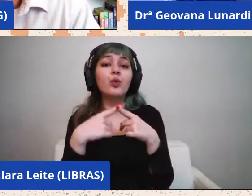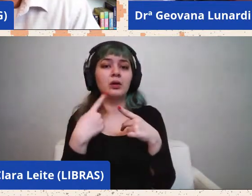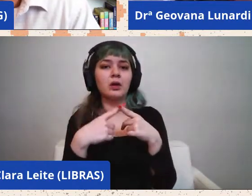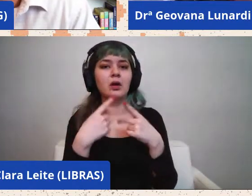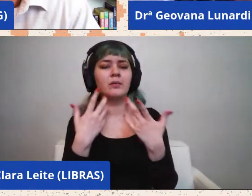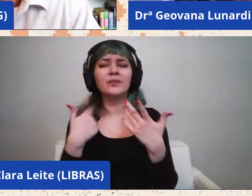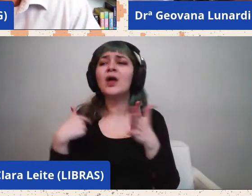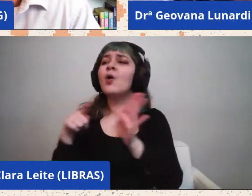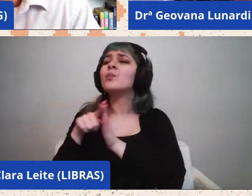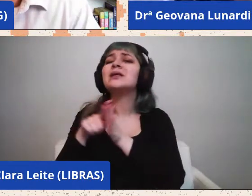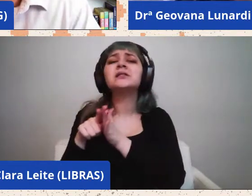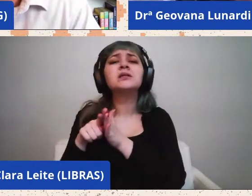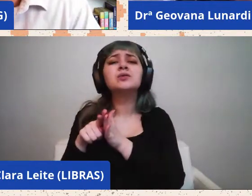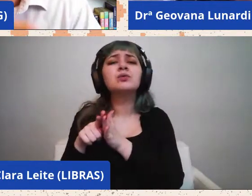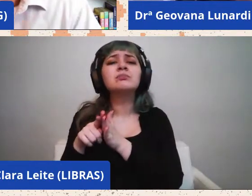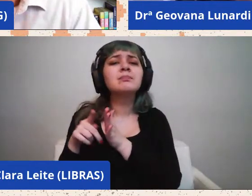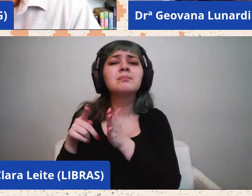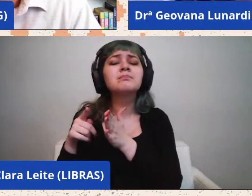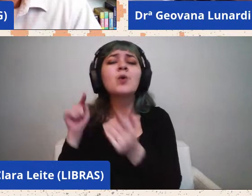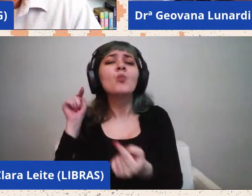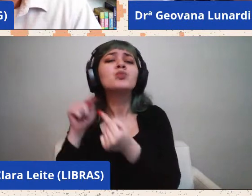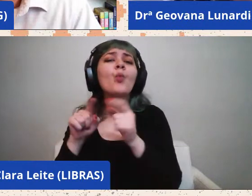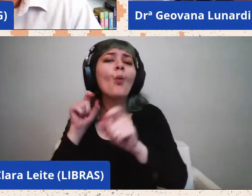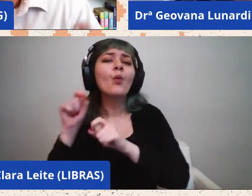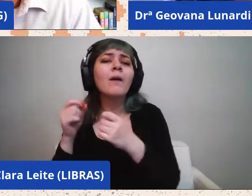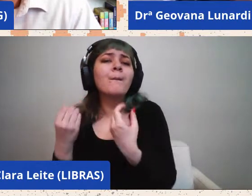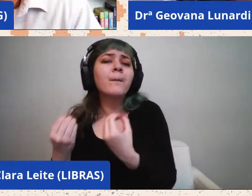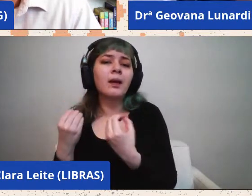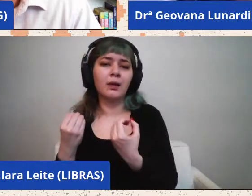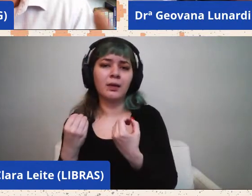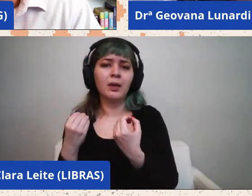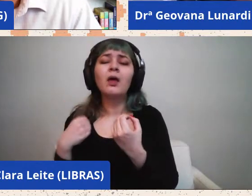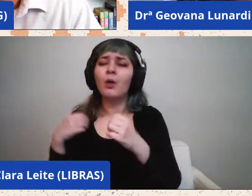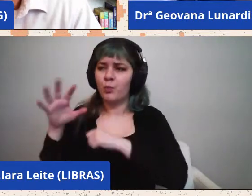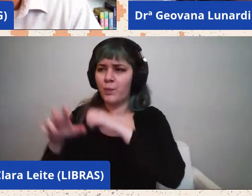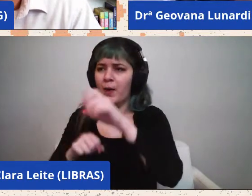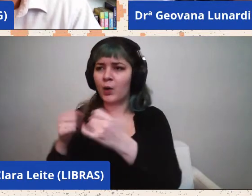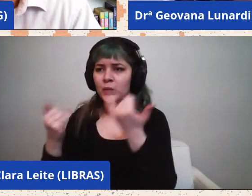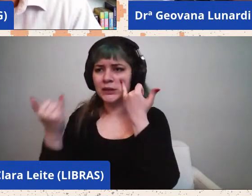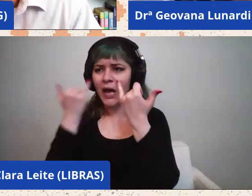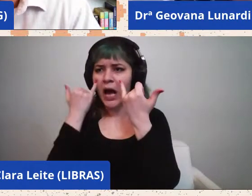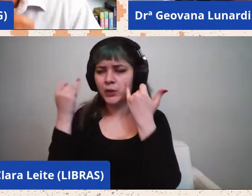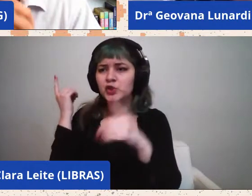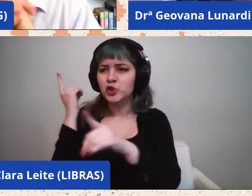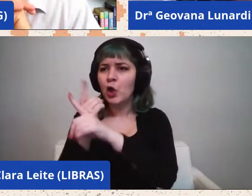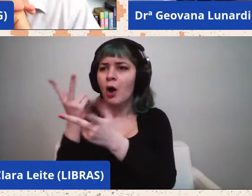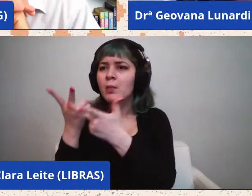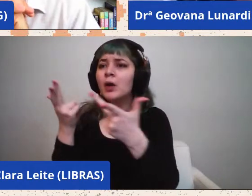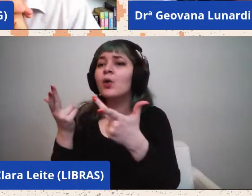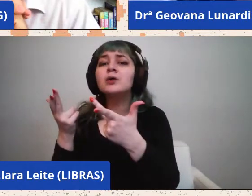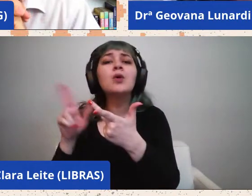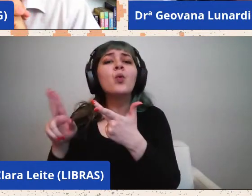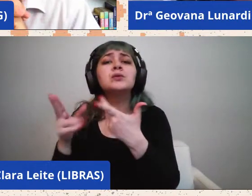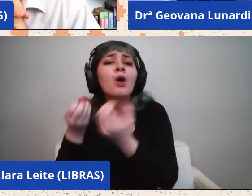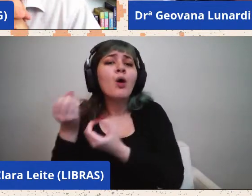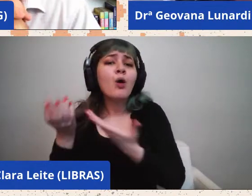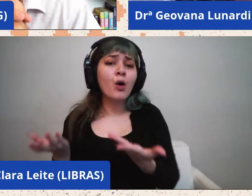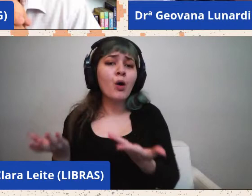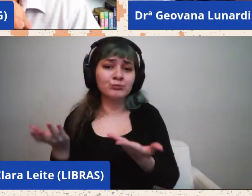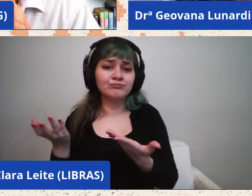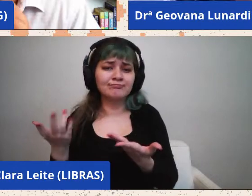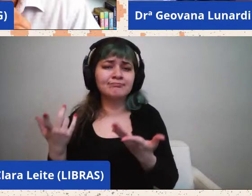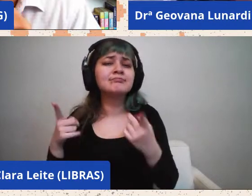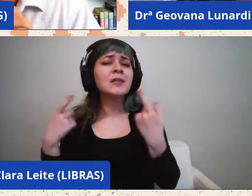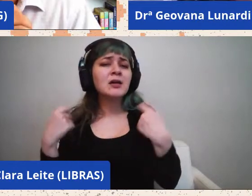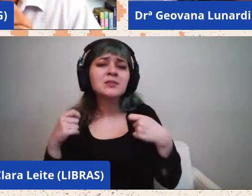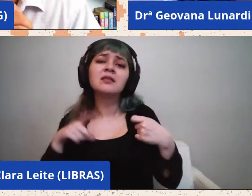nós pesquisamos, o que nós vamos fazer com aqueles dados, com aquilo que nós descobrimos. Então, tudo isso tem que ser colocado a